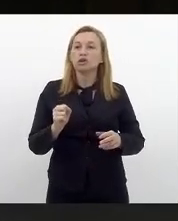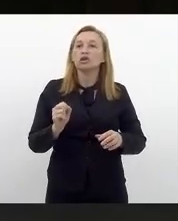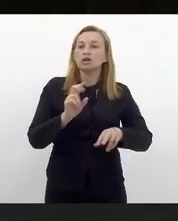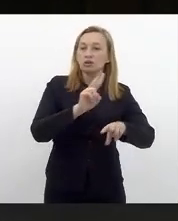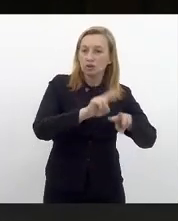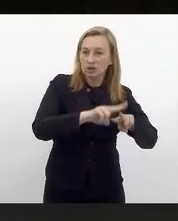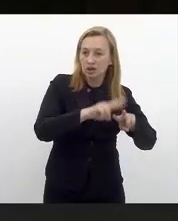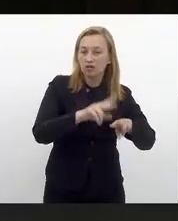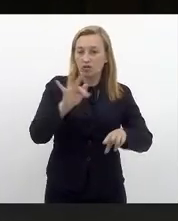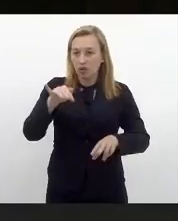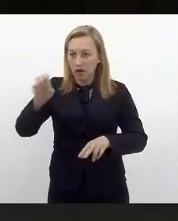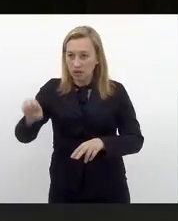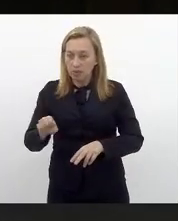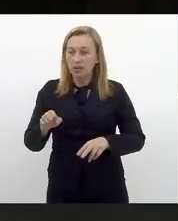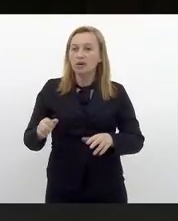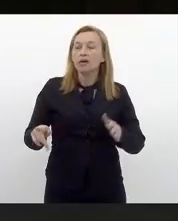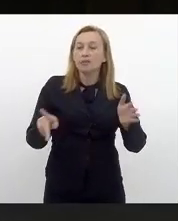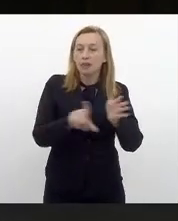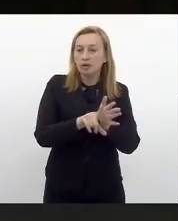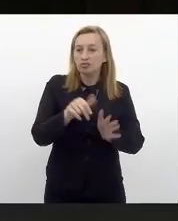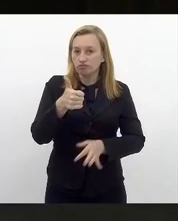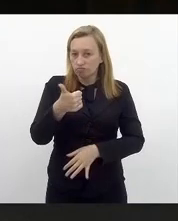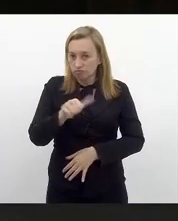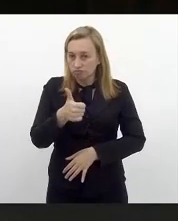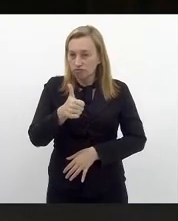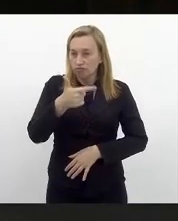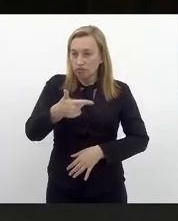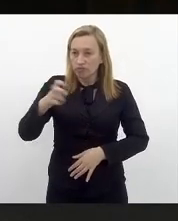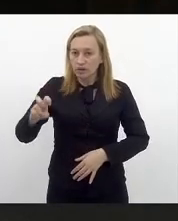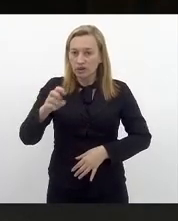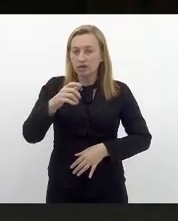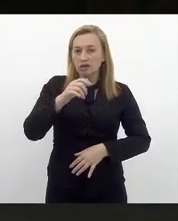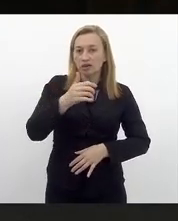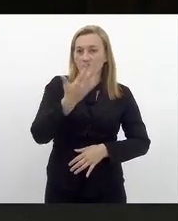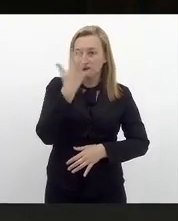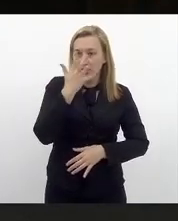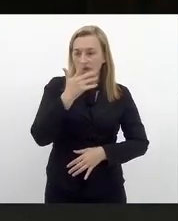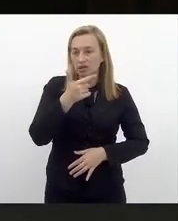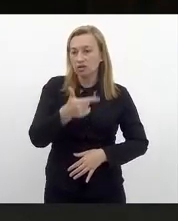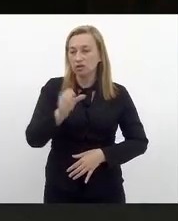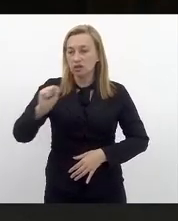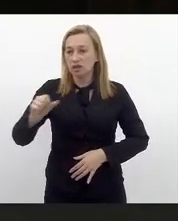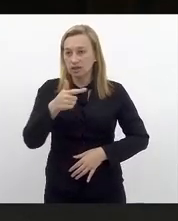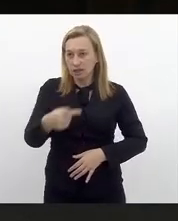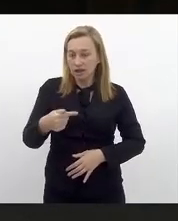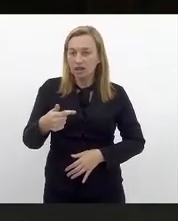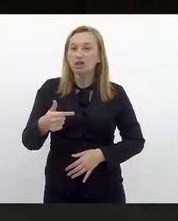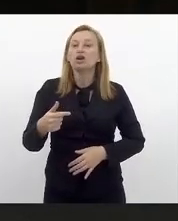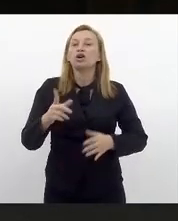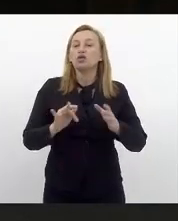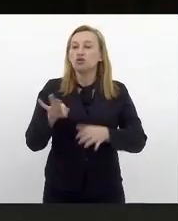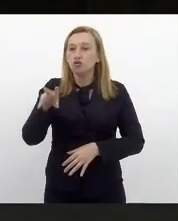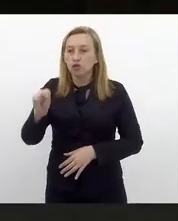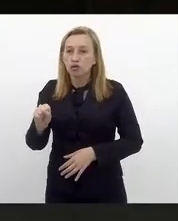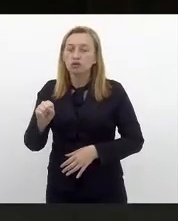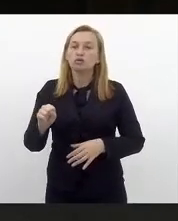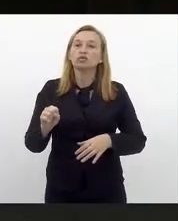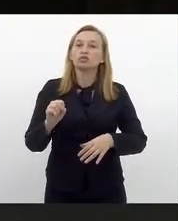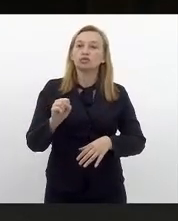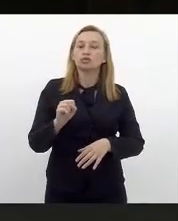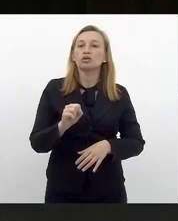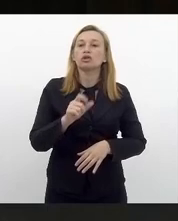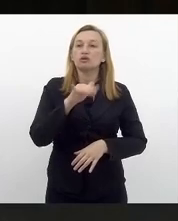uespi instituído pela lei 1125 de Dois de Fevereiro 87c fundo especial da Polícia